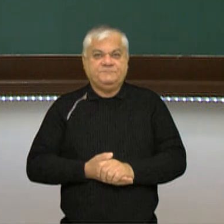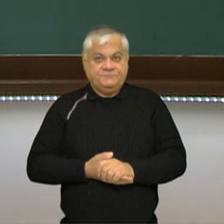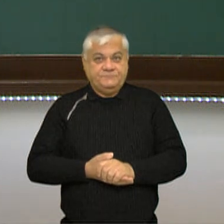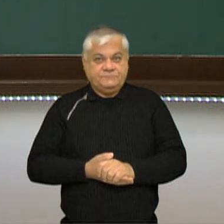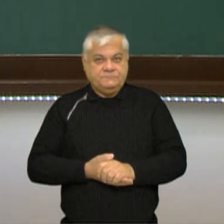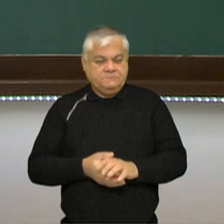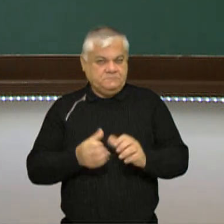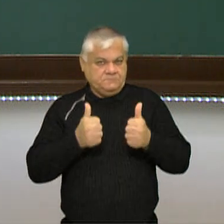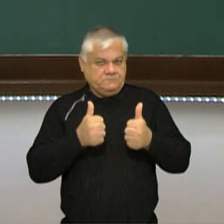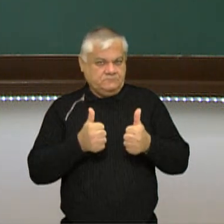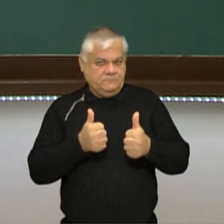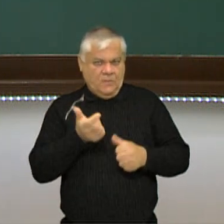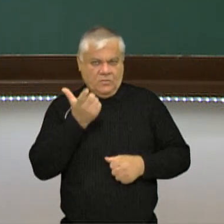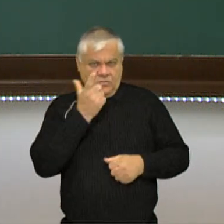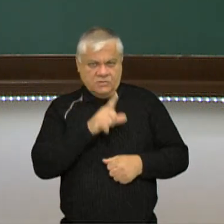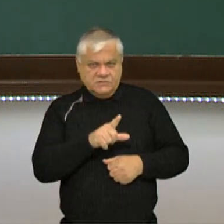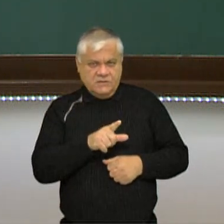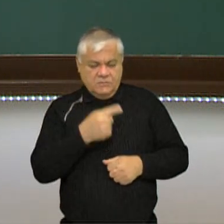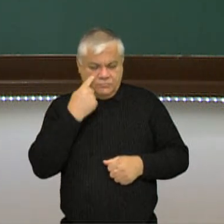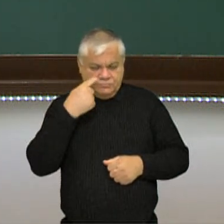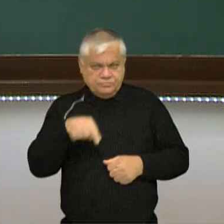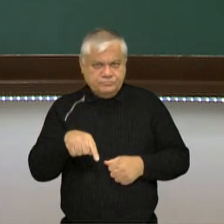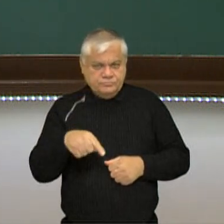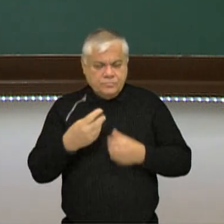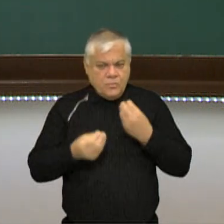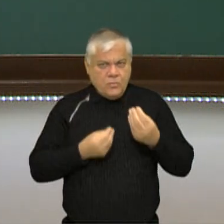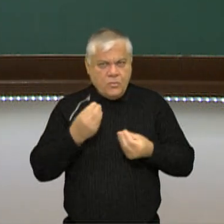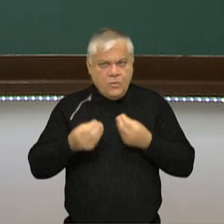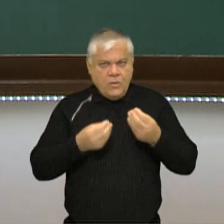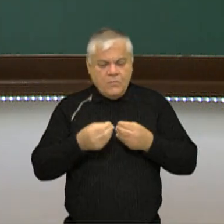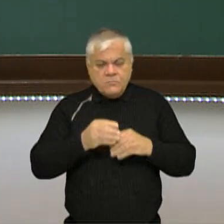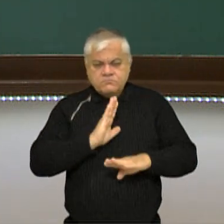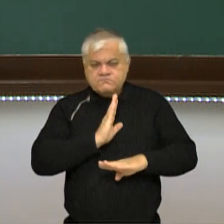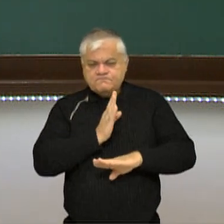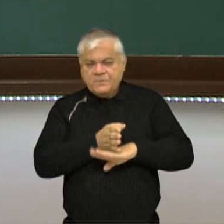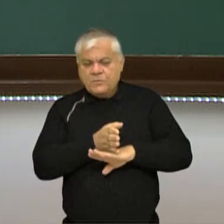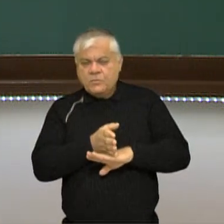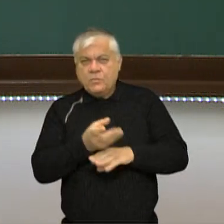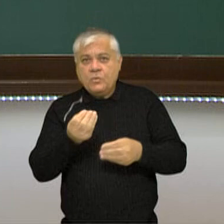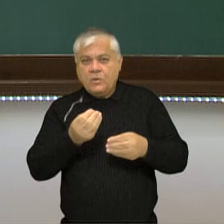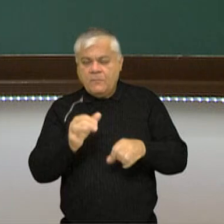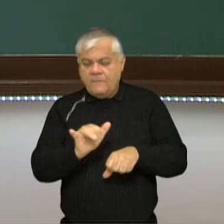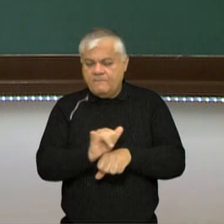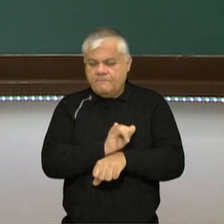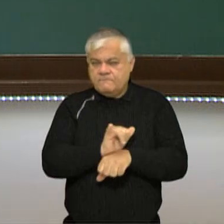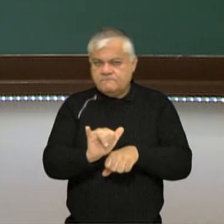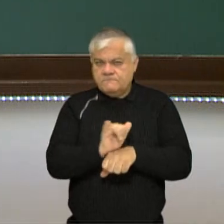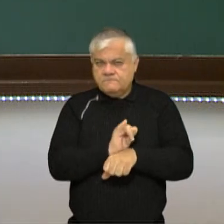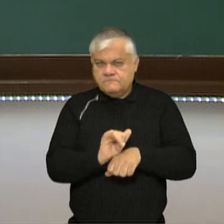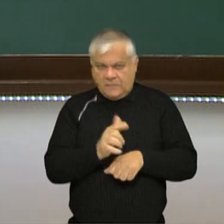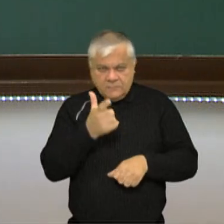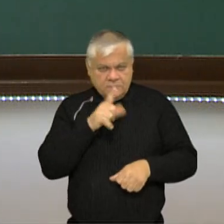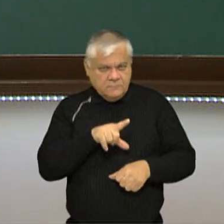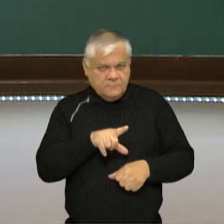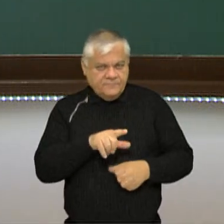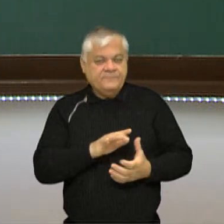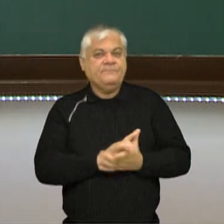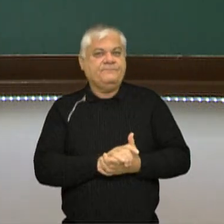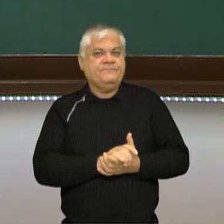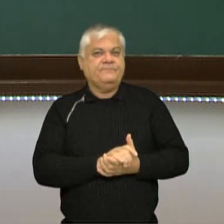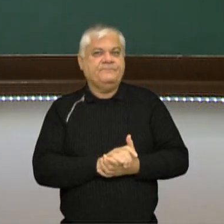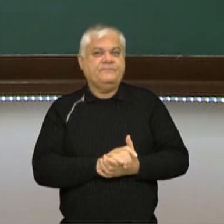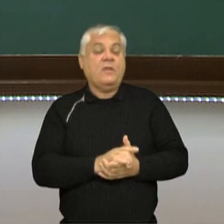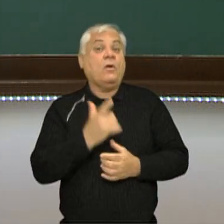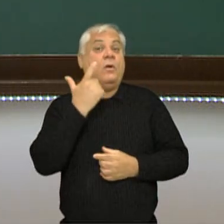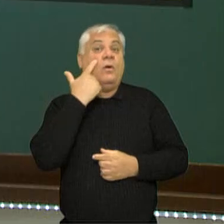Muito bem, pessoal. Conseguiu descobrir esse lance mágico do checkmate? Vocês viram